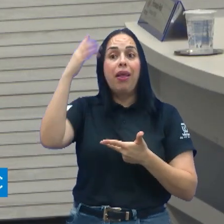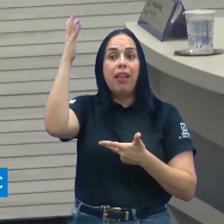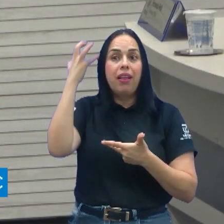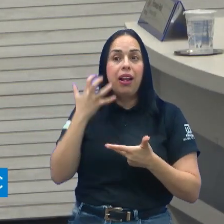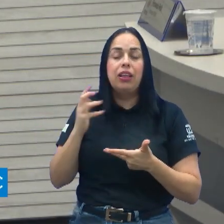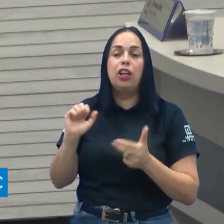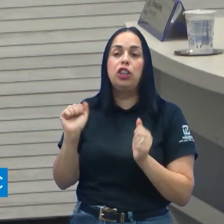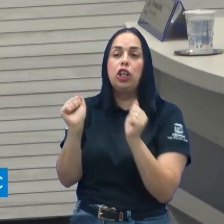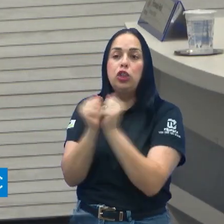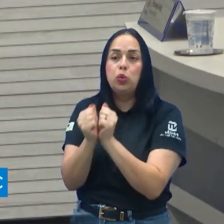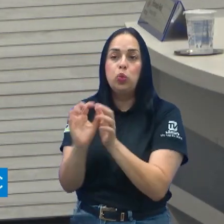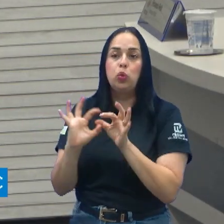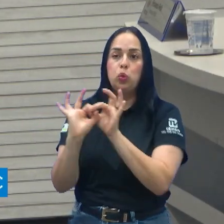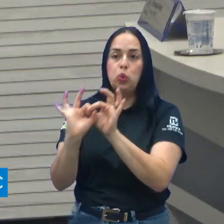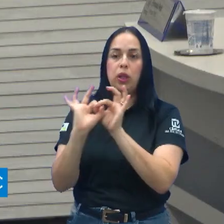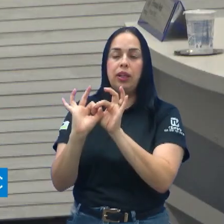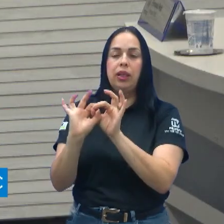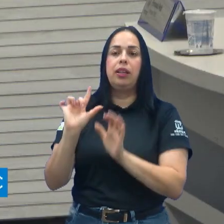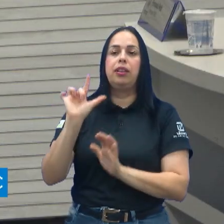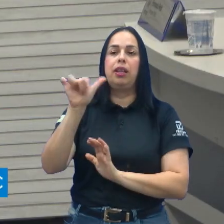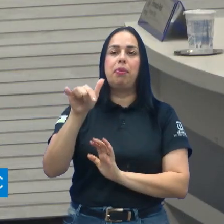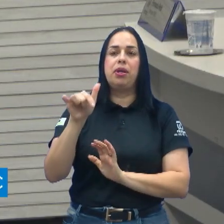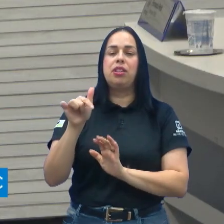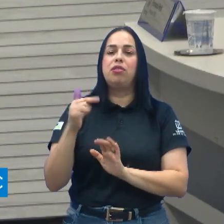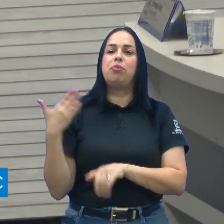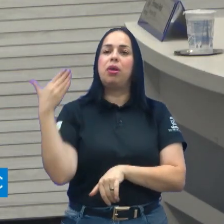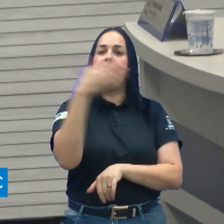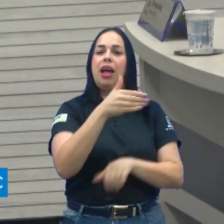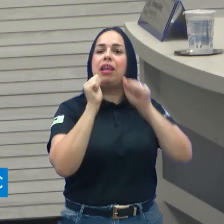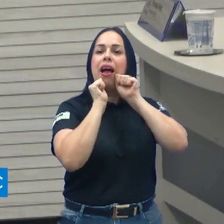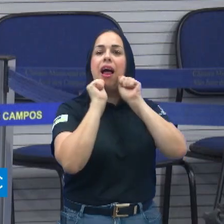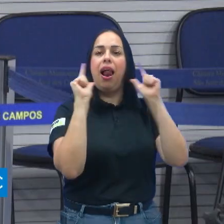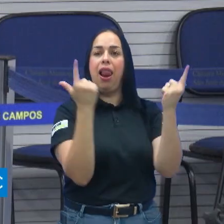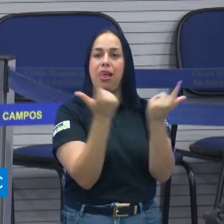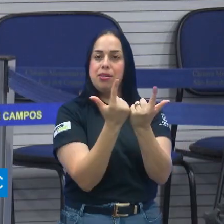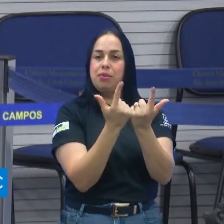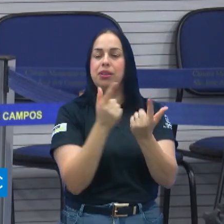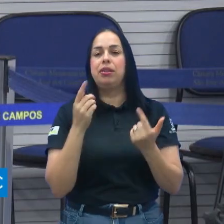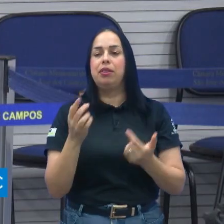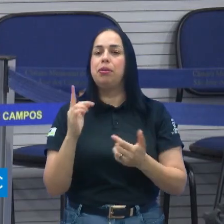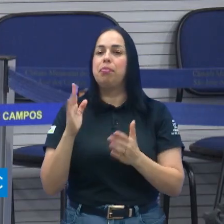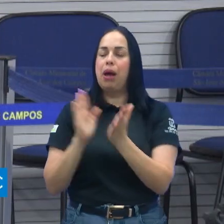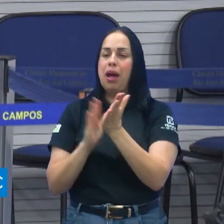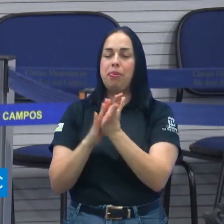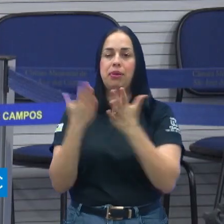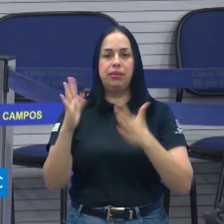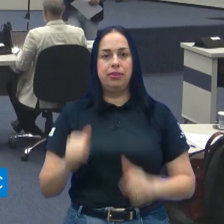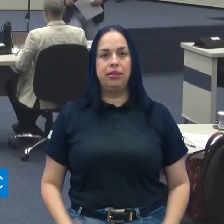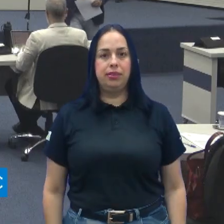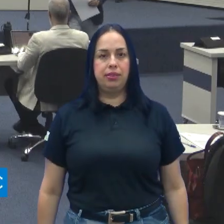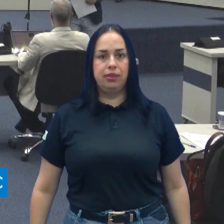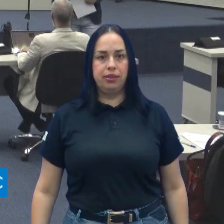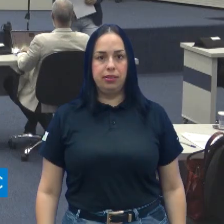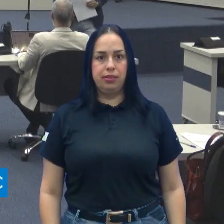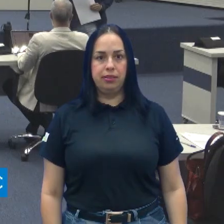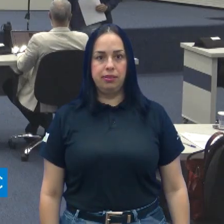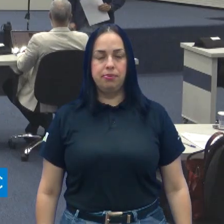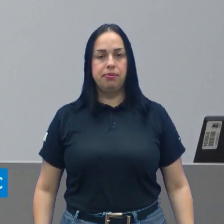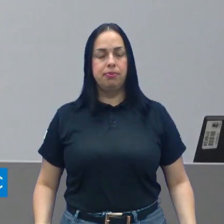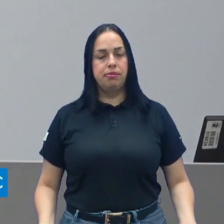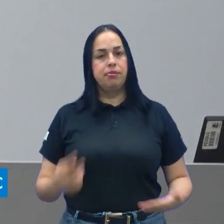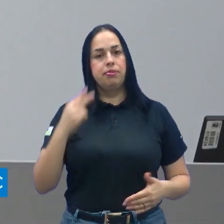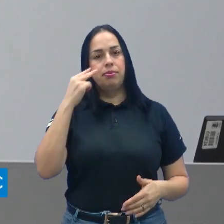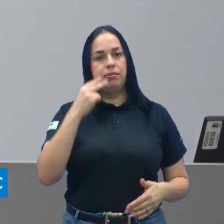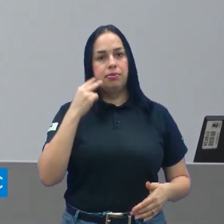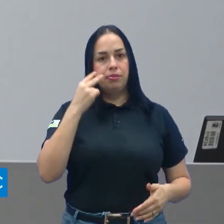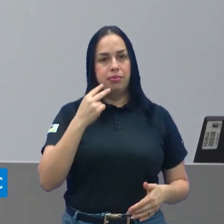e logo depois a nossa agenda vai ser na Assembleia Legislativa de São Paulo. Valeu, campeão. Obrigado, parabéns. Vereador, Vossa